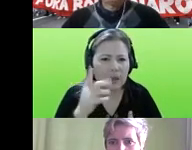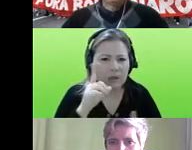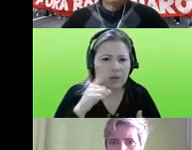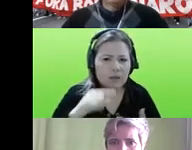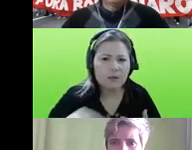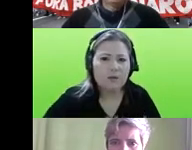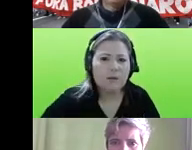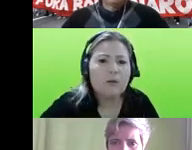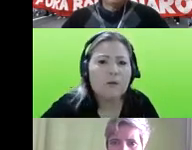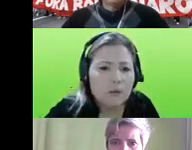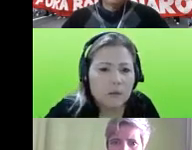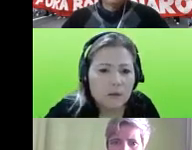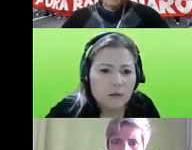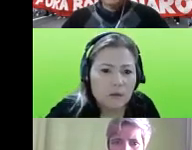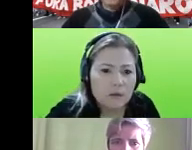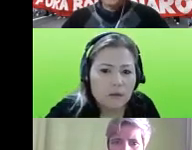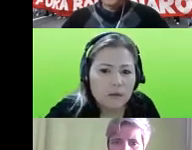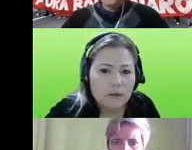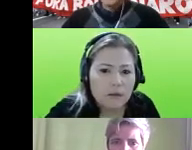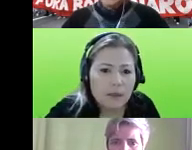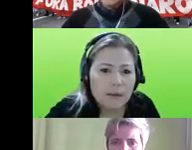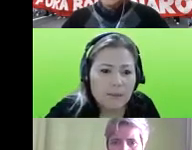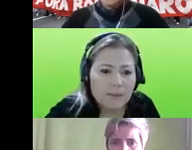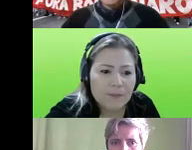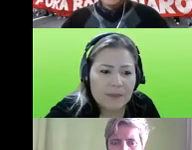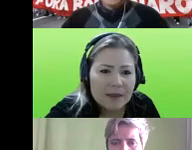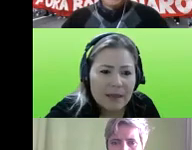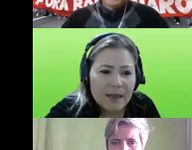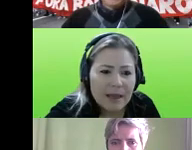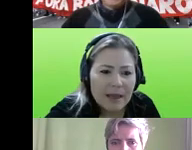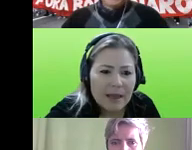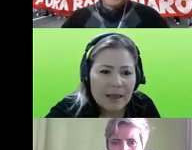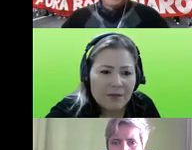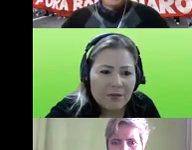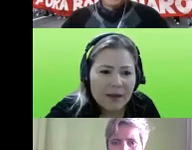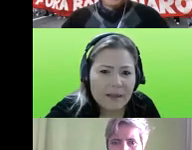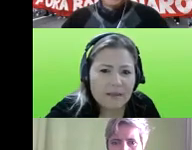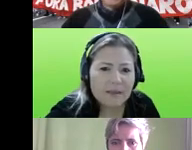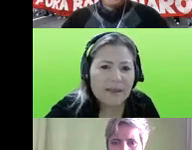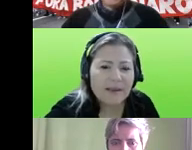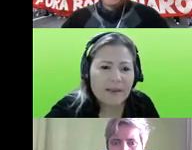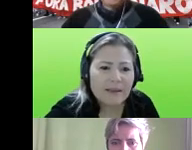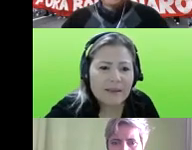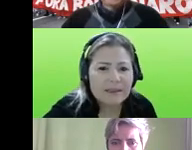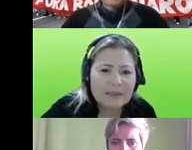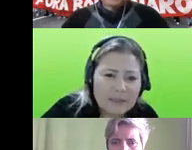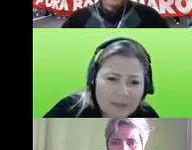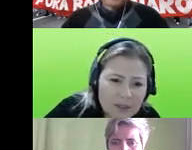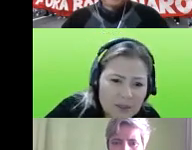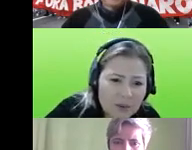esse dia 8. É. Bah, falhou. É. Ela quer aquele que